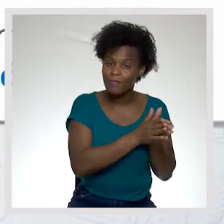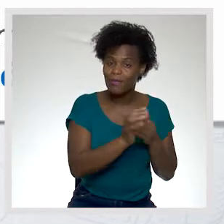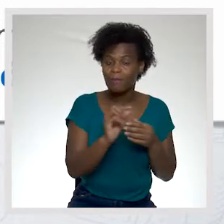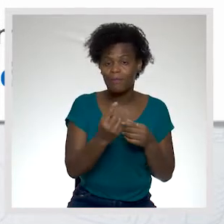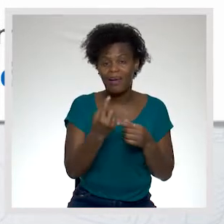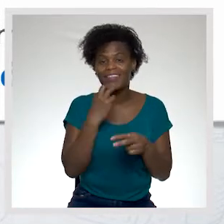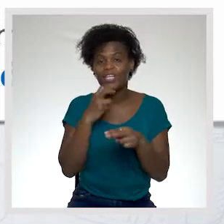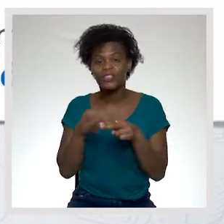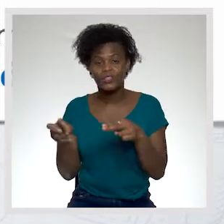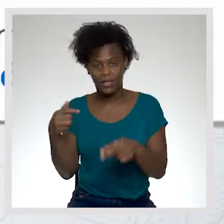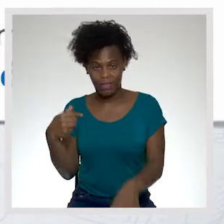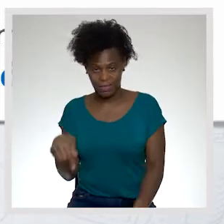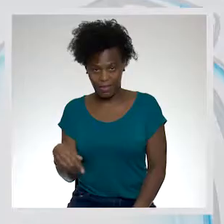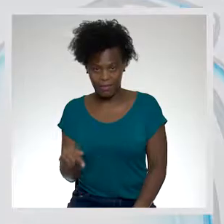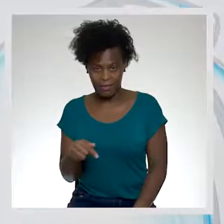obter energia.